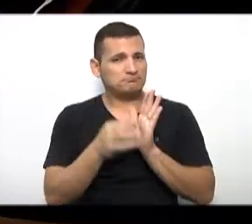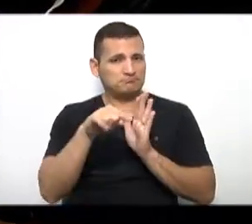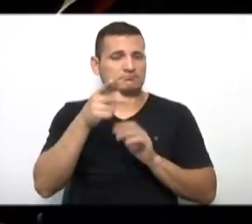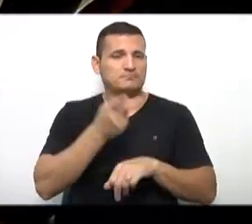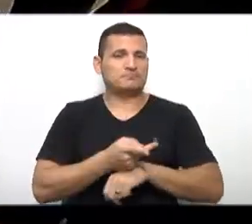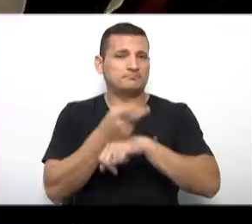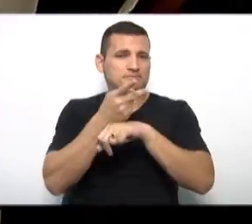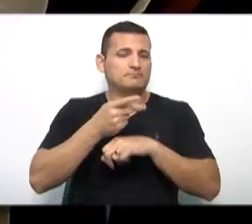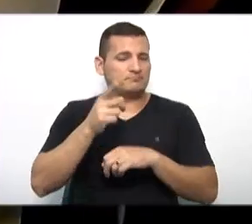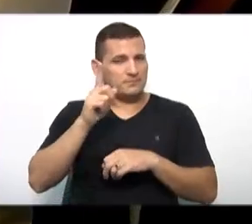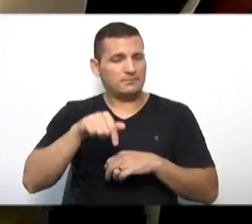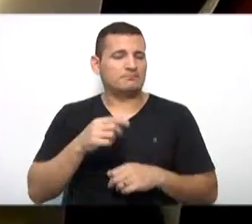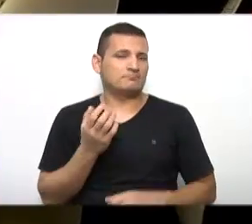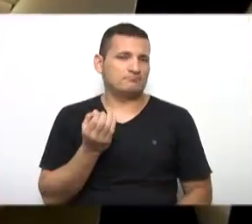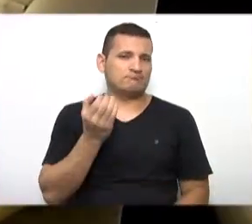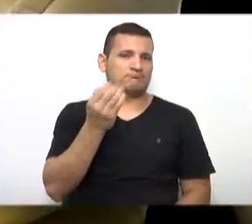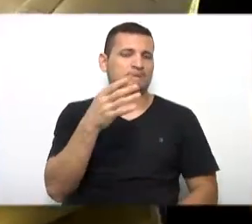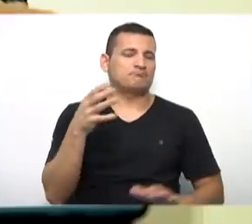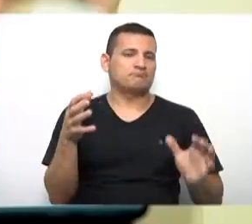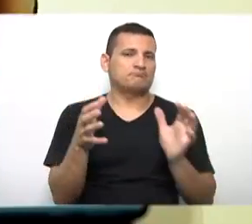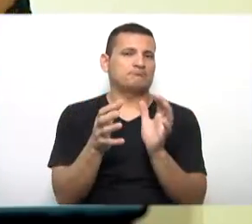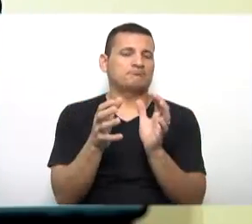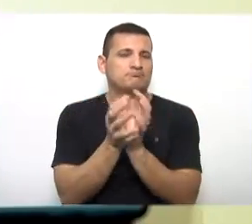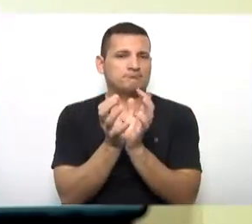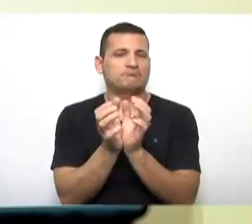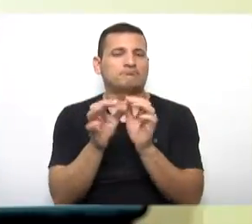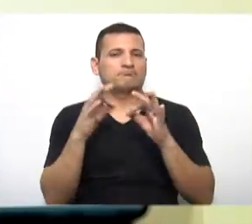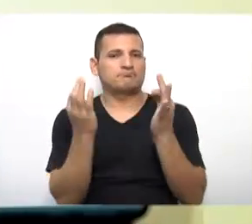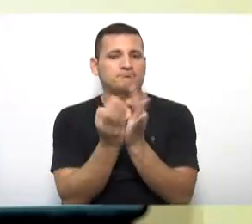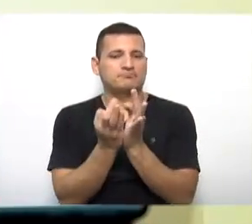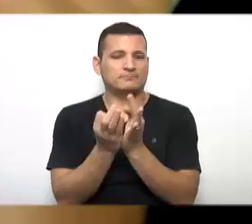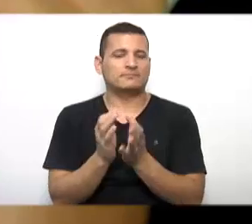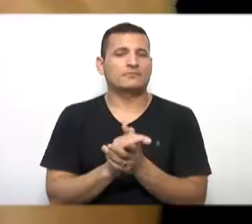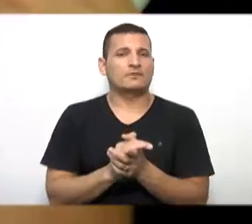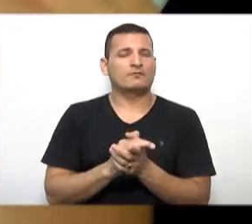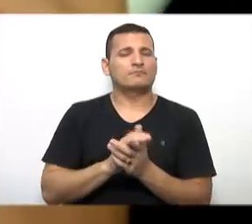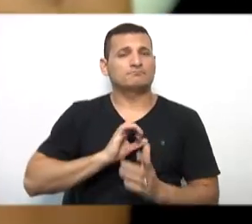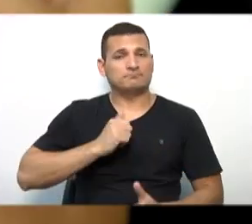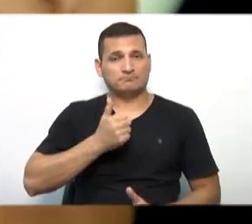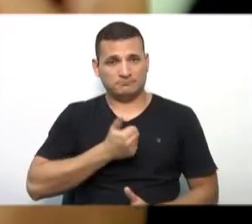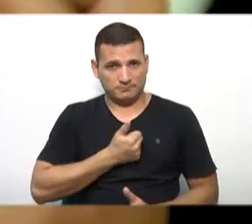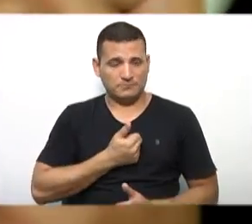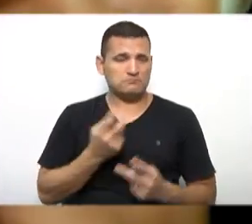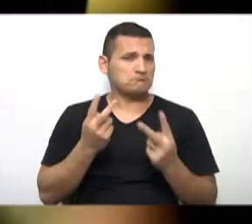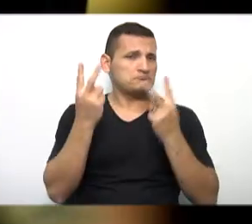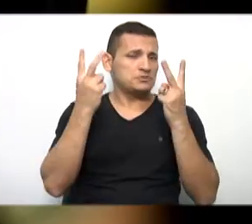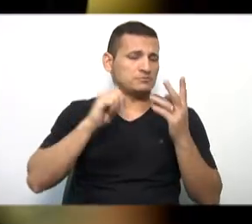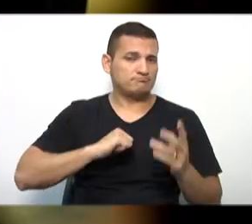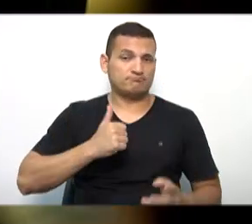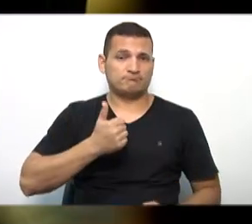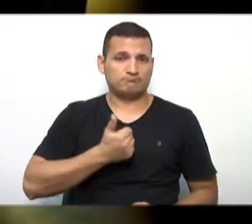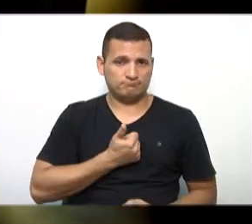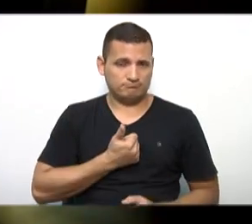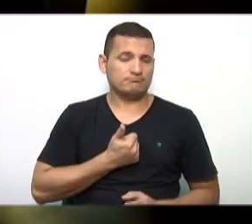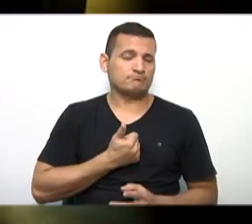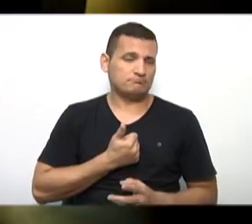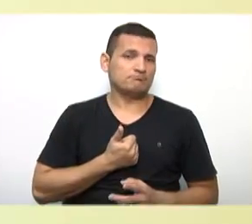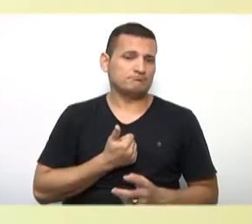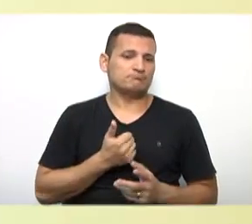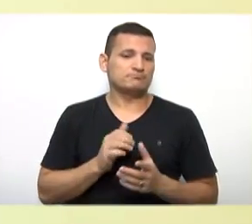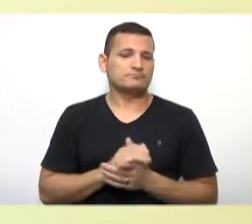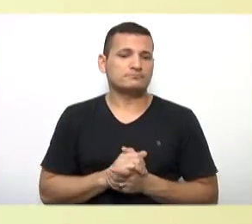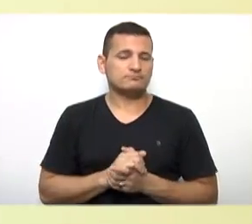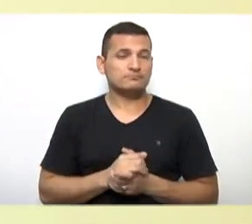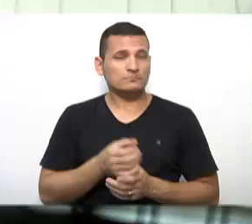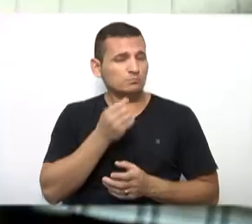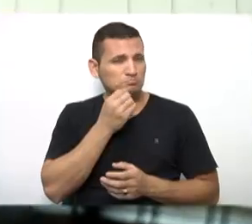ideal seria uma viagem com a família. O perfil estima valoriza a autoestima, a autovalorização. Um